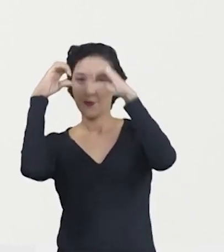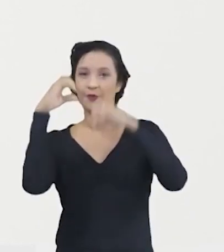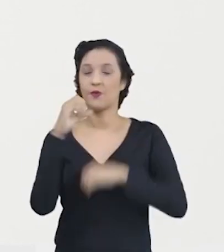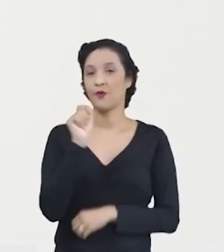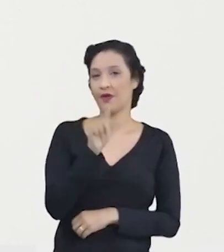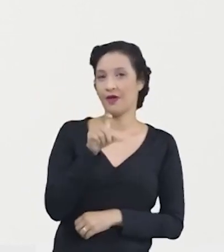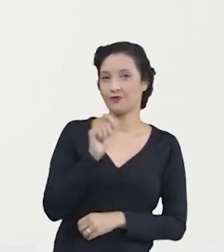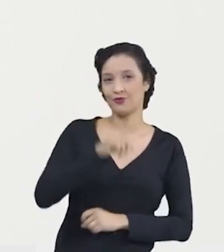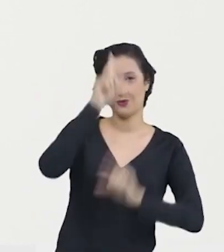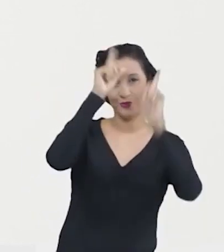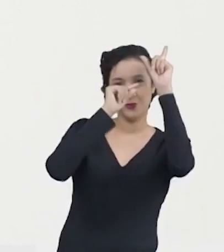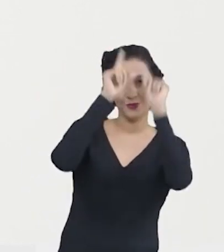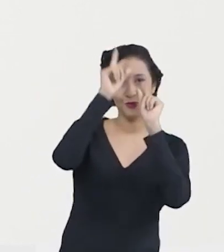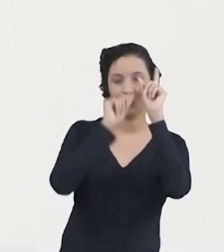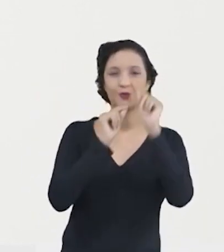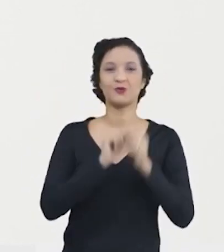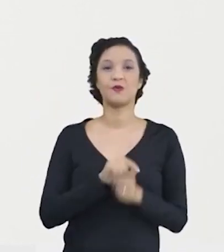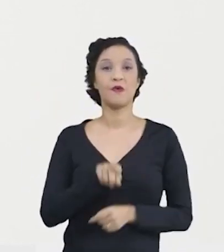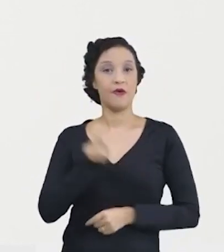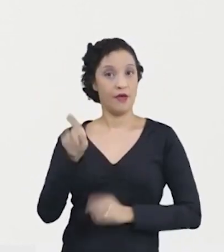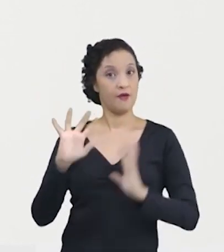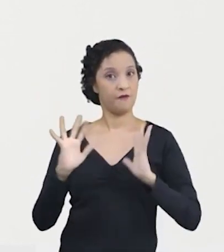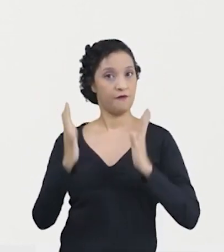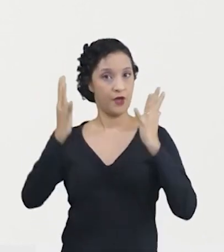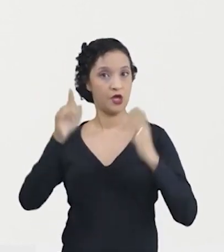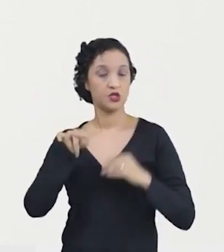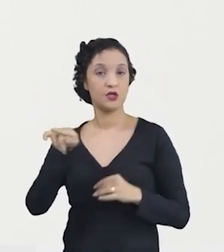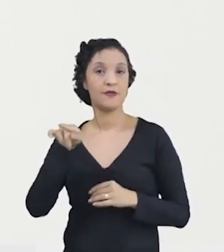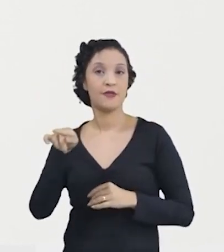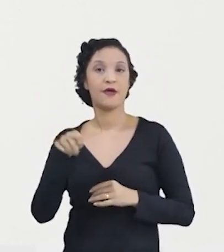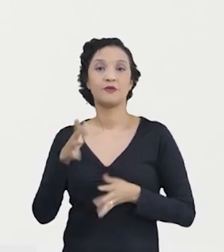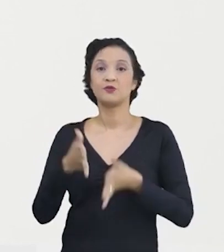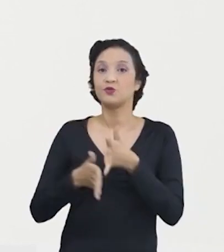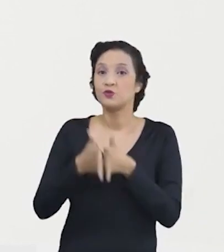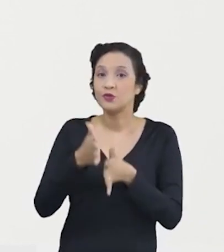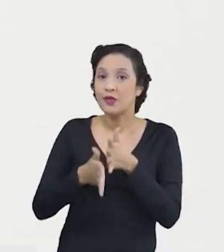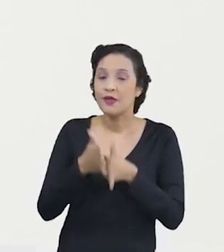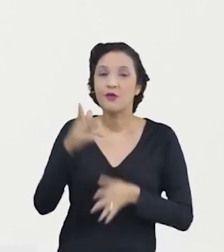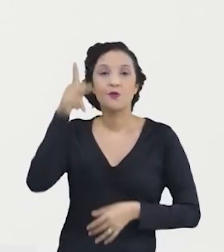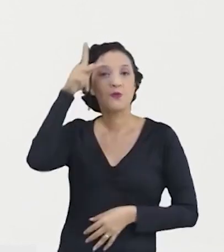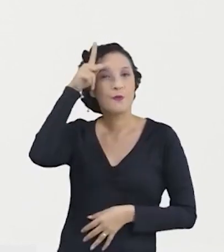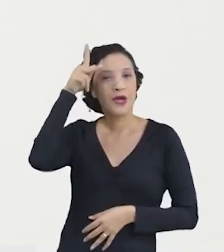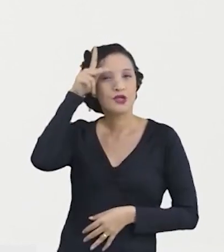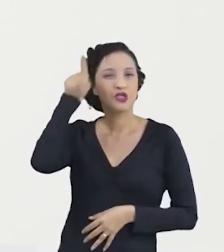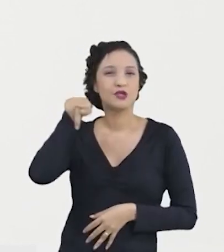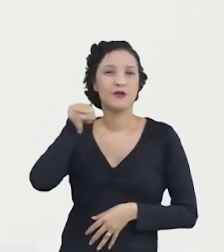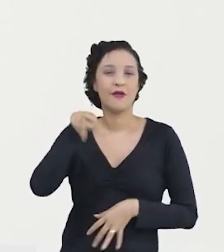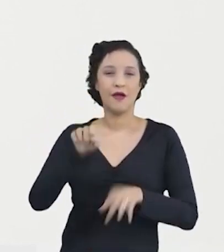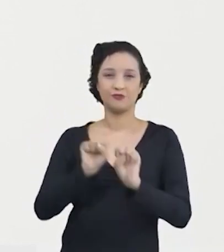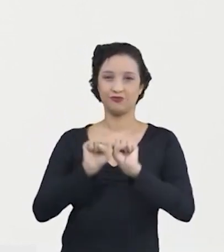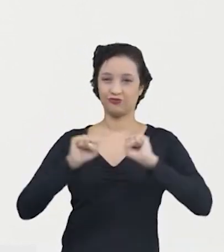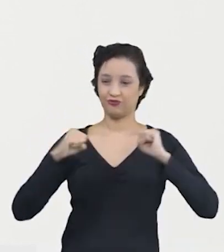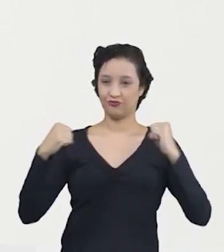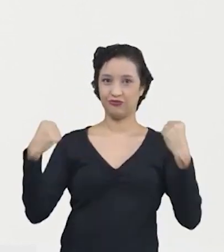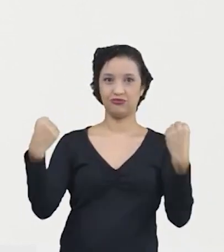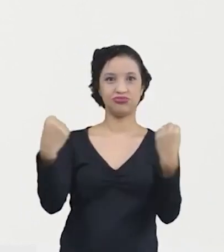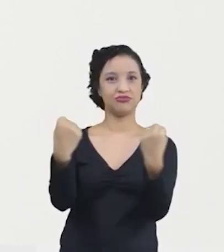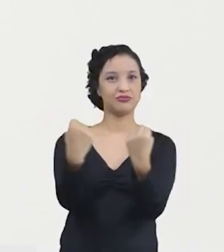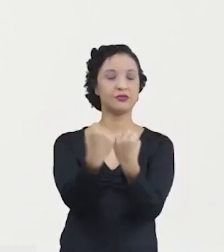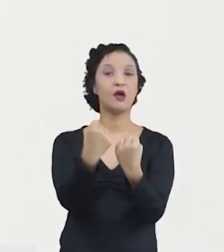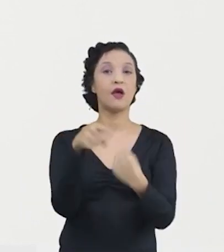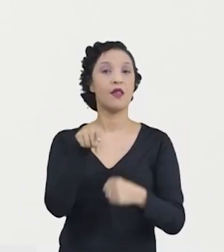Esse evento acontece no Centro Cultural de Parintins, mais conhecido como Bumbódromo, com capacidade